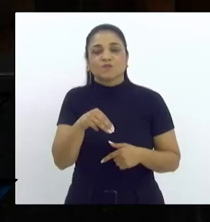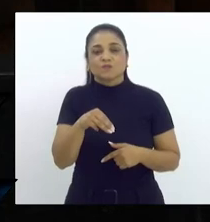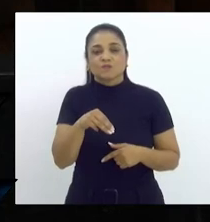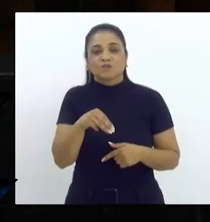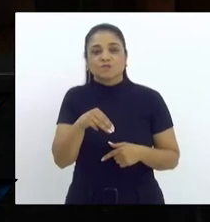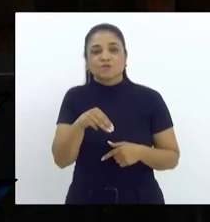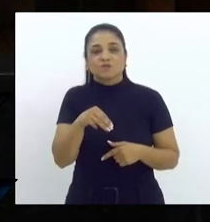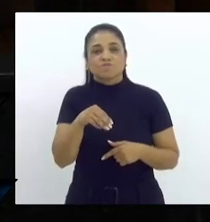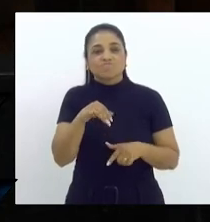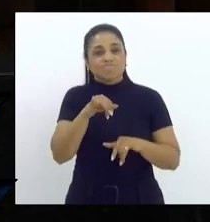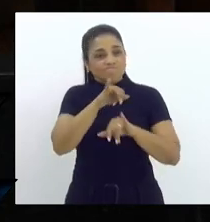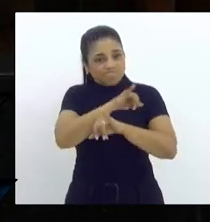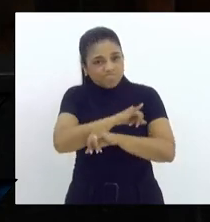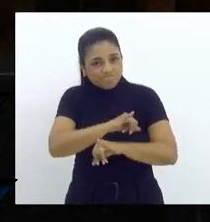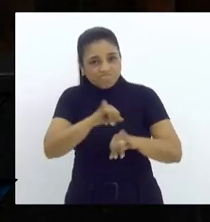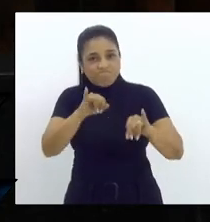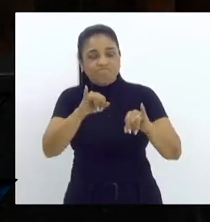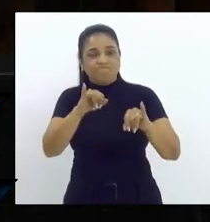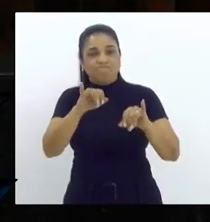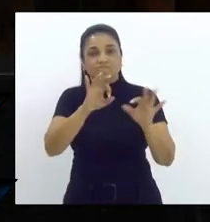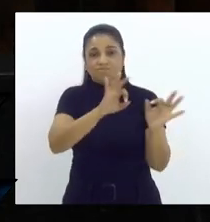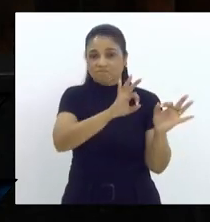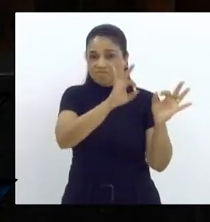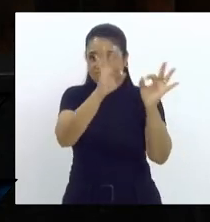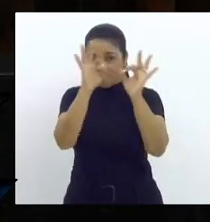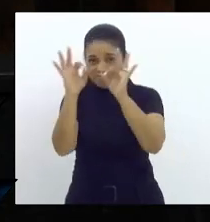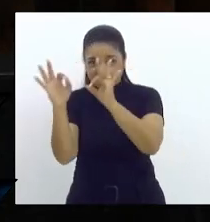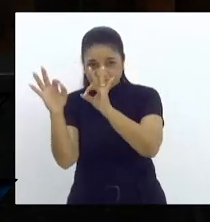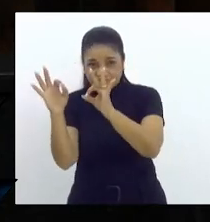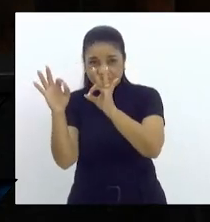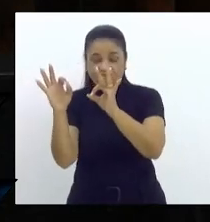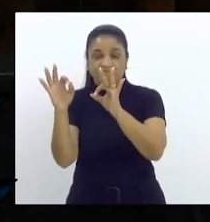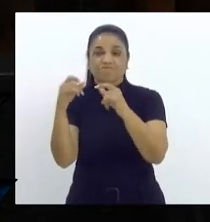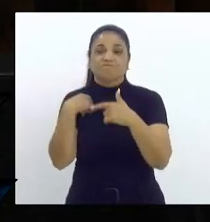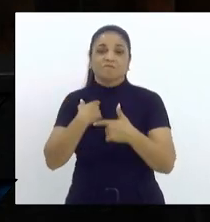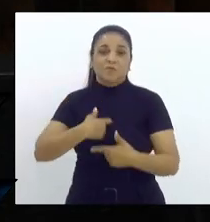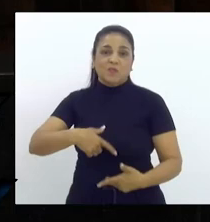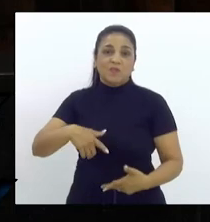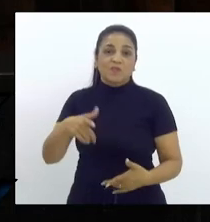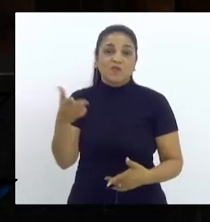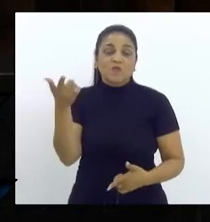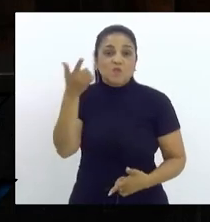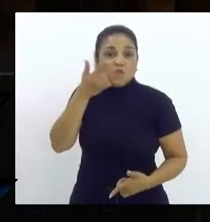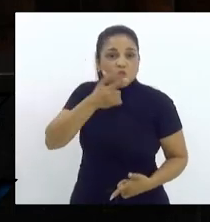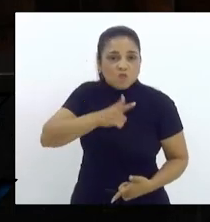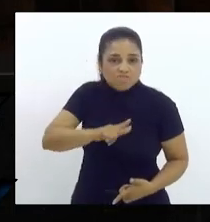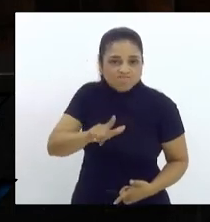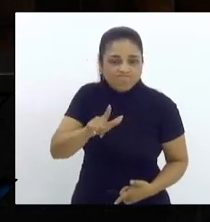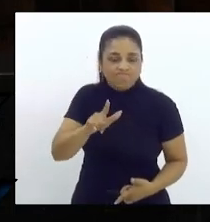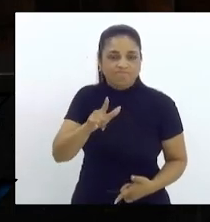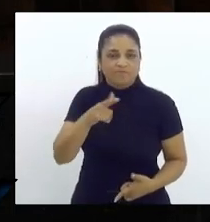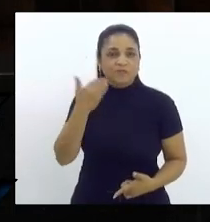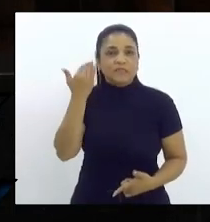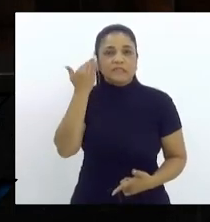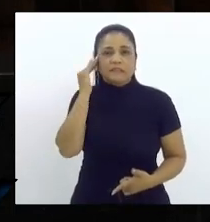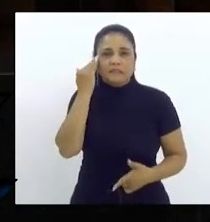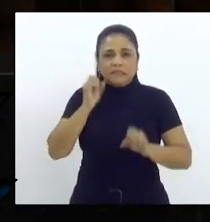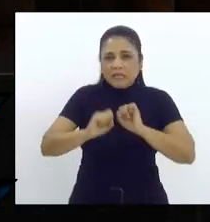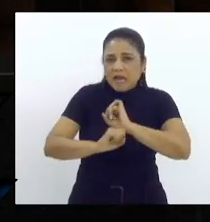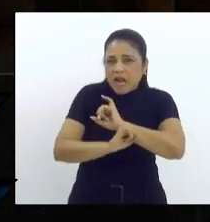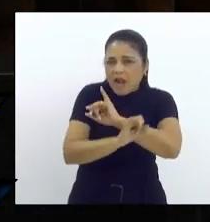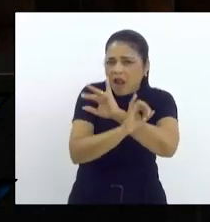os ouvintes, os telespectadores, consigam entender de forma mais